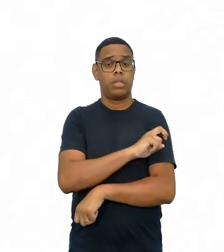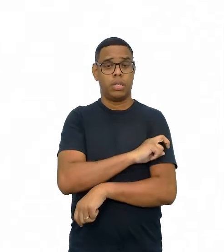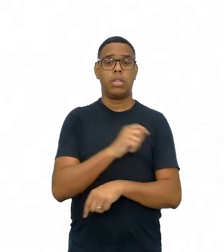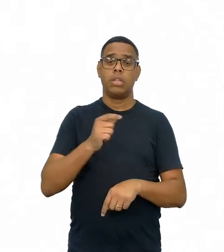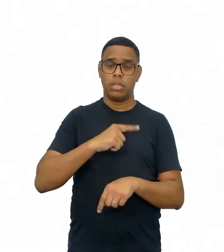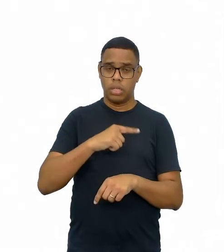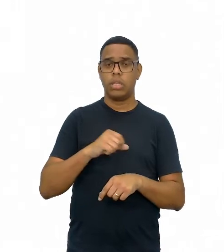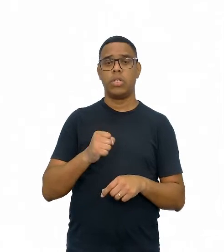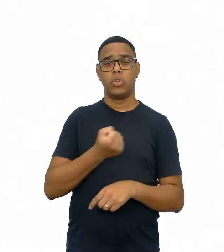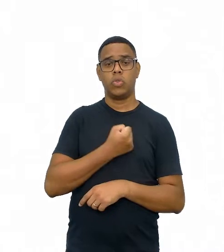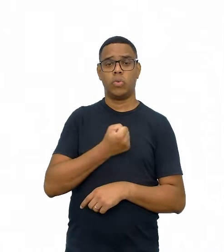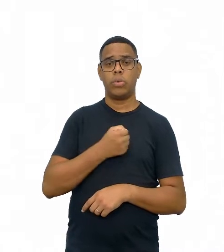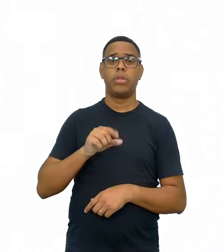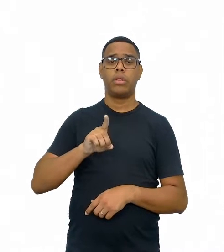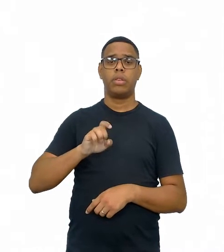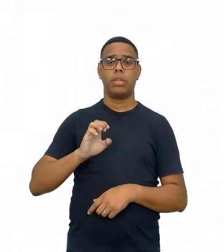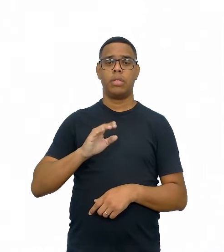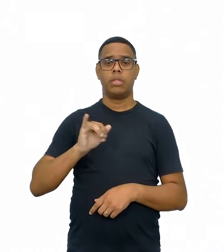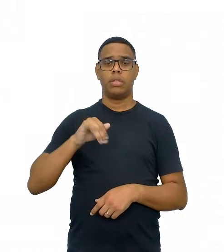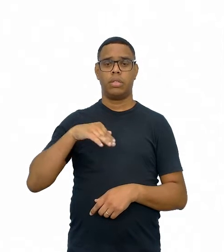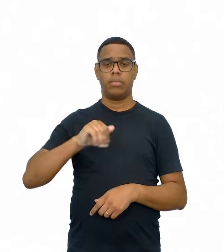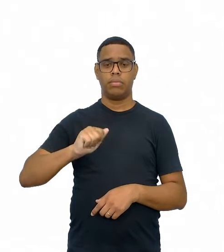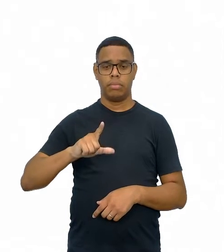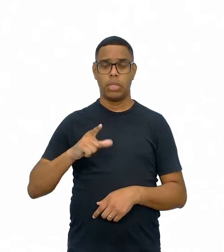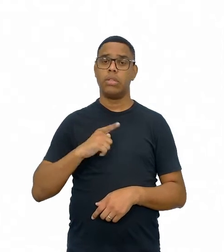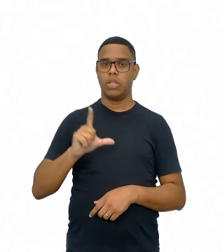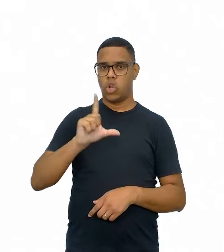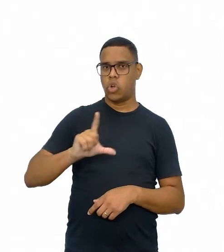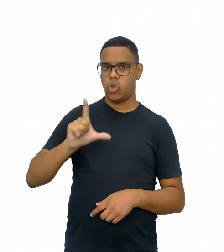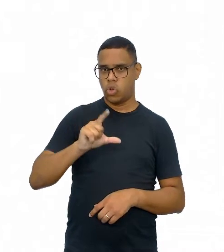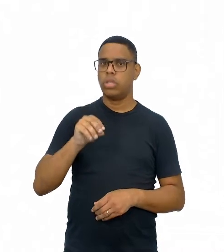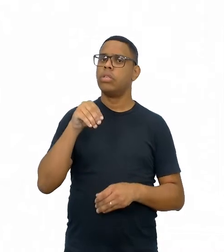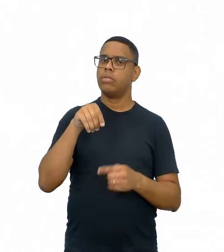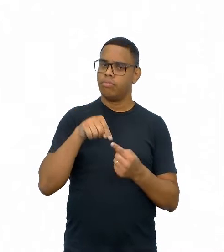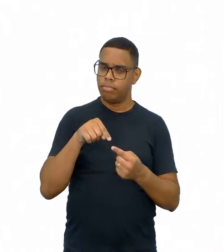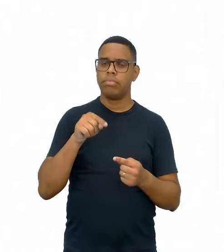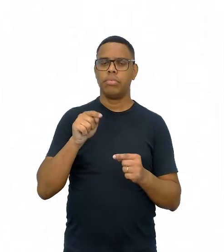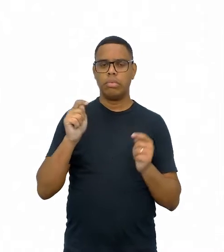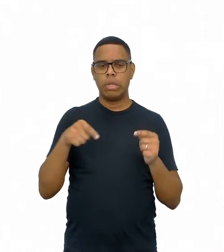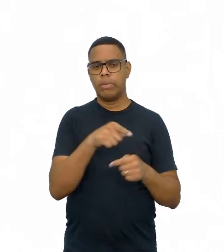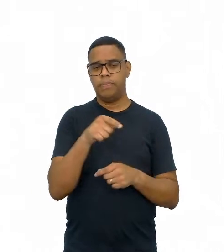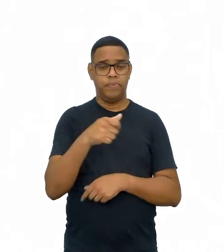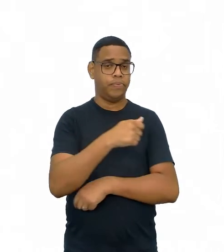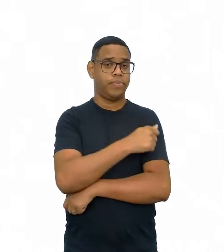envolve o sistema de numeração decimal, que possui uma lógica que permite